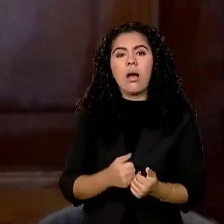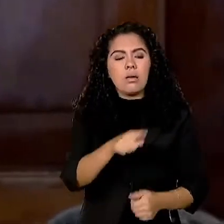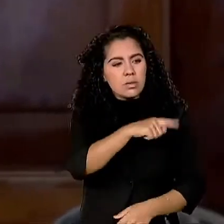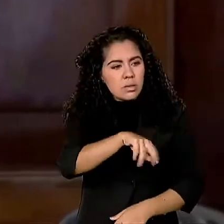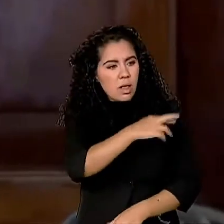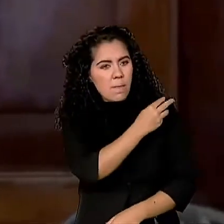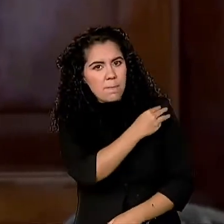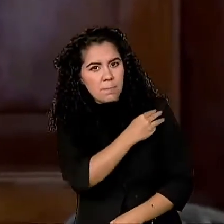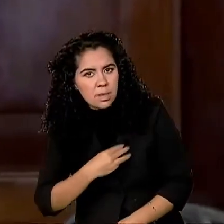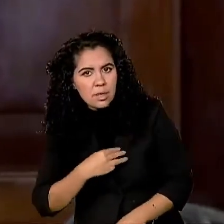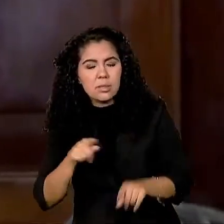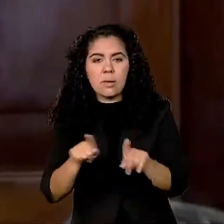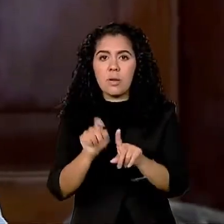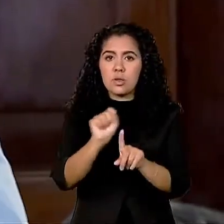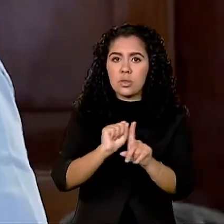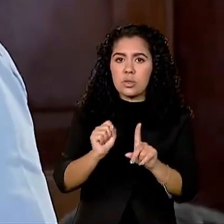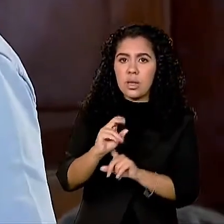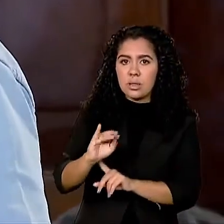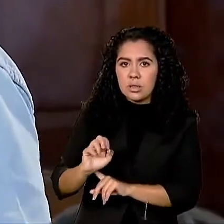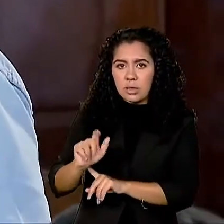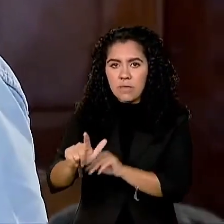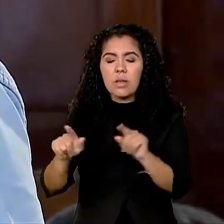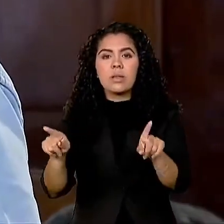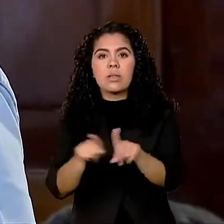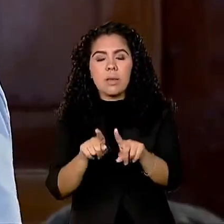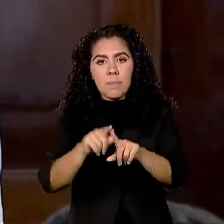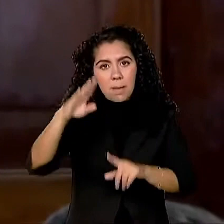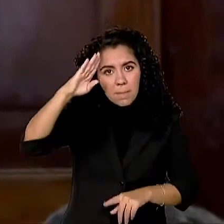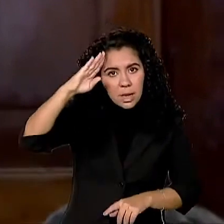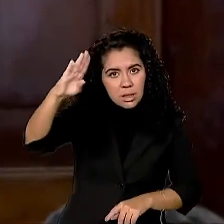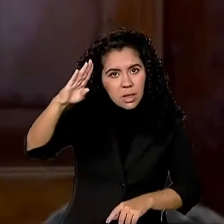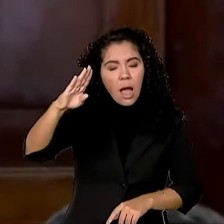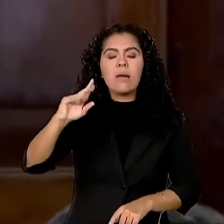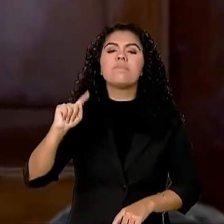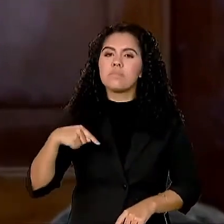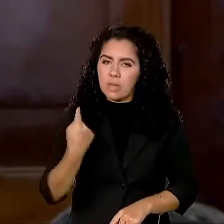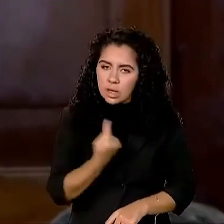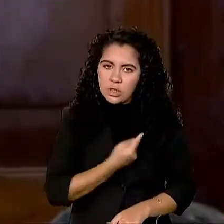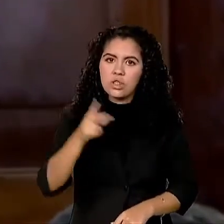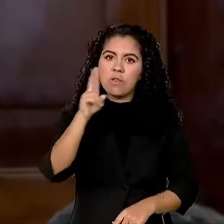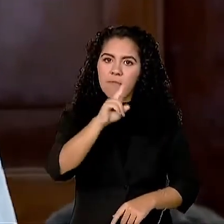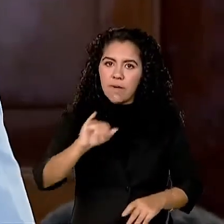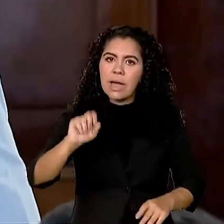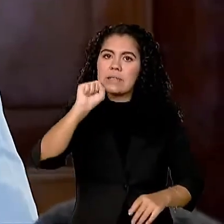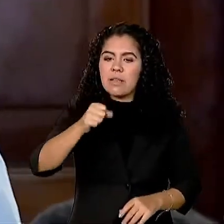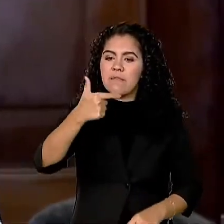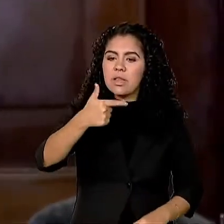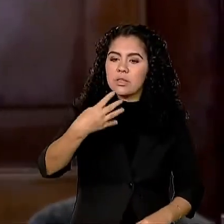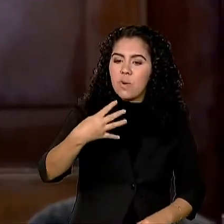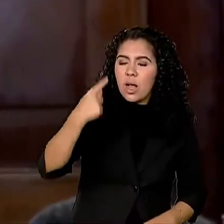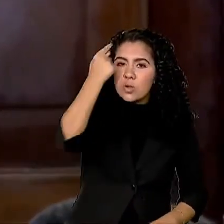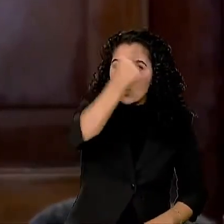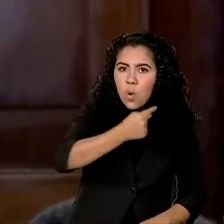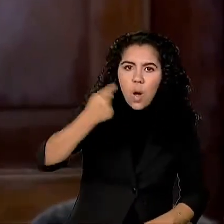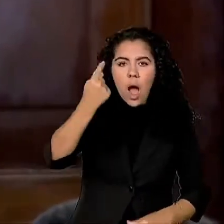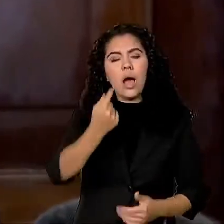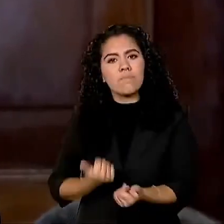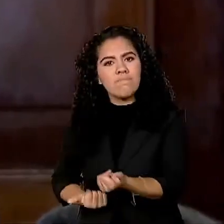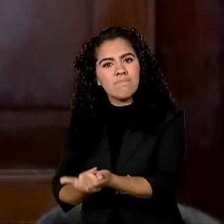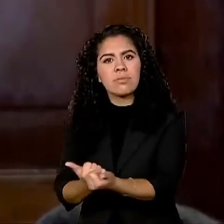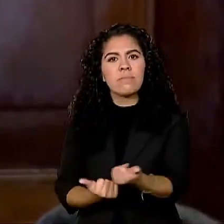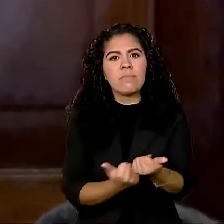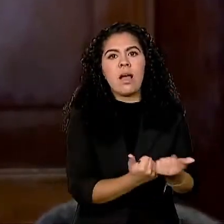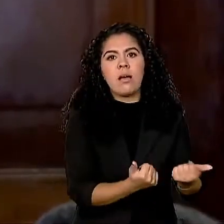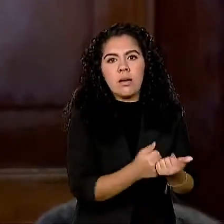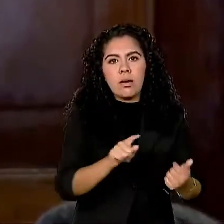da sociedade civil, ou seja através dos nossos militares, a gente vai dedicar 24 horas de esforço para que a gente